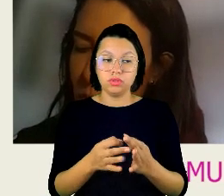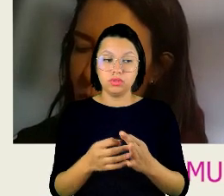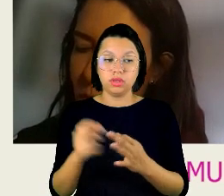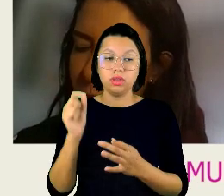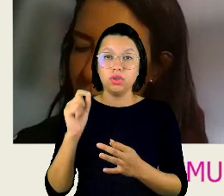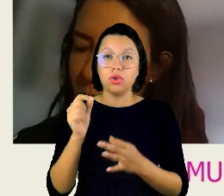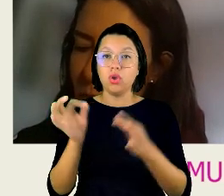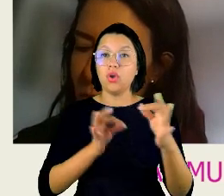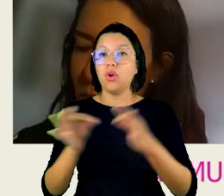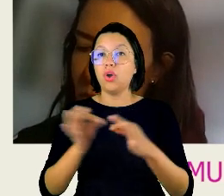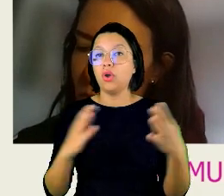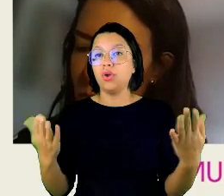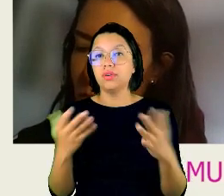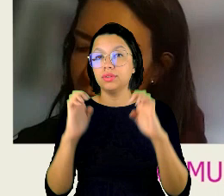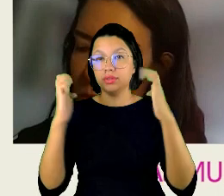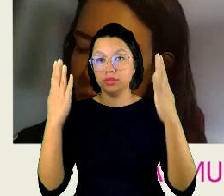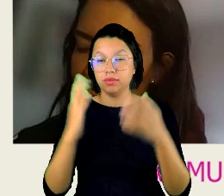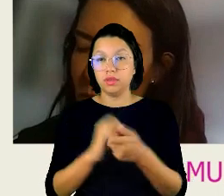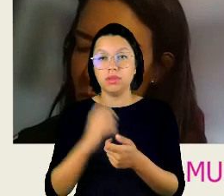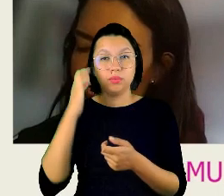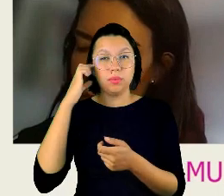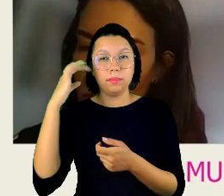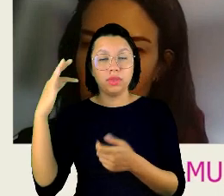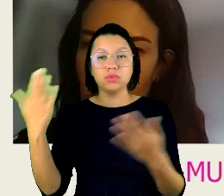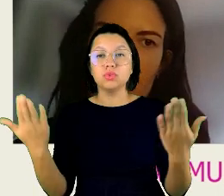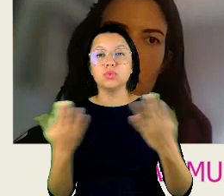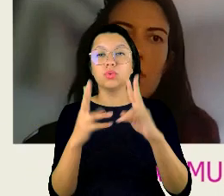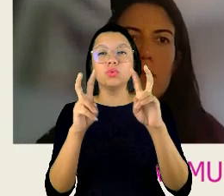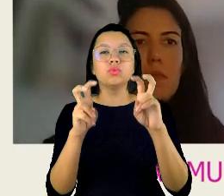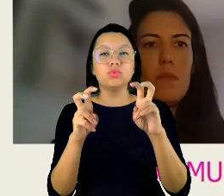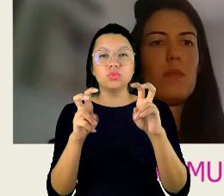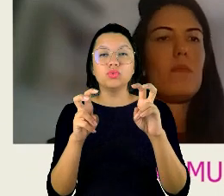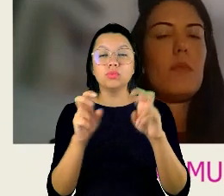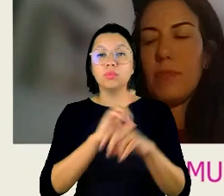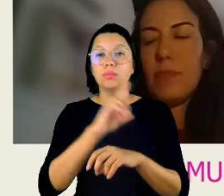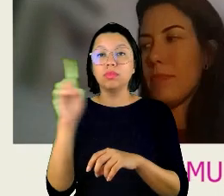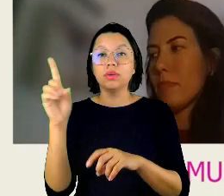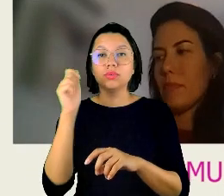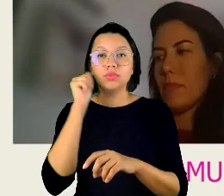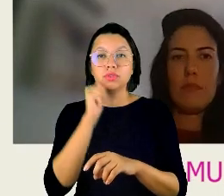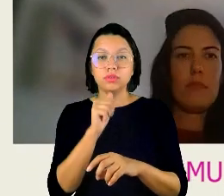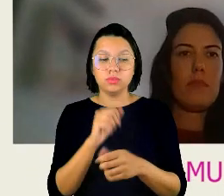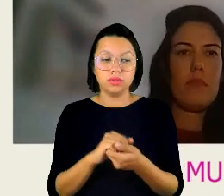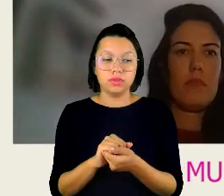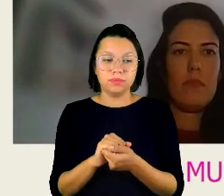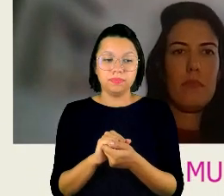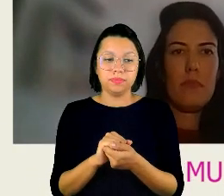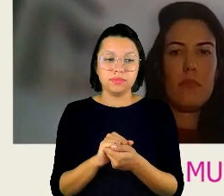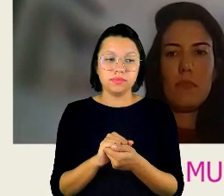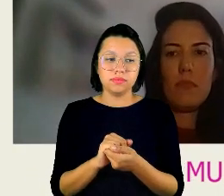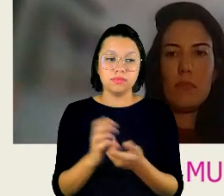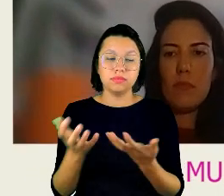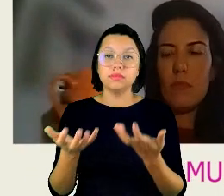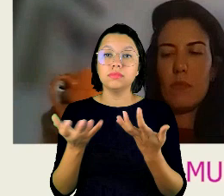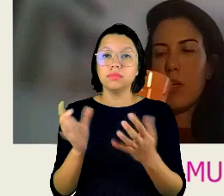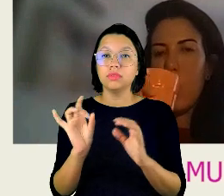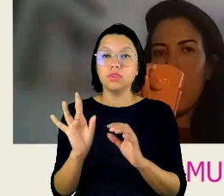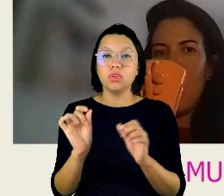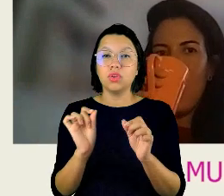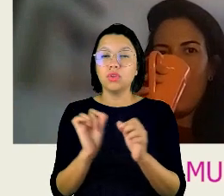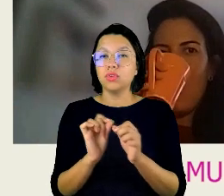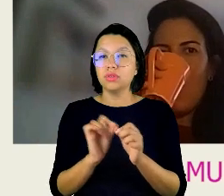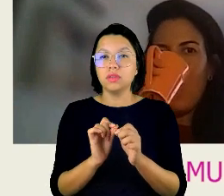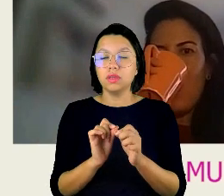que organizou esse evento e pensou nesses temas para os Dias das Mulheres. Eu queria só fazer